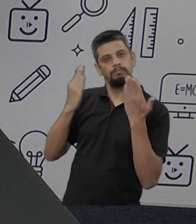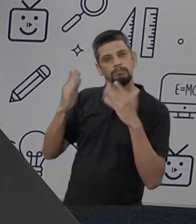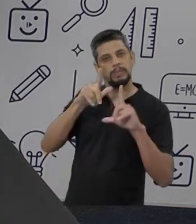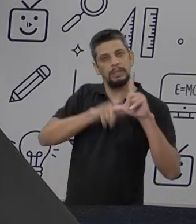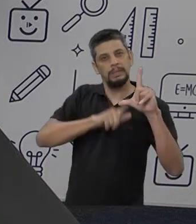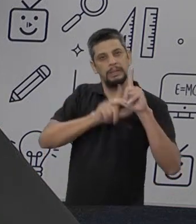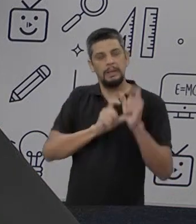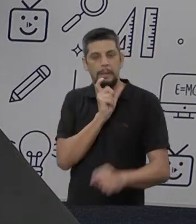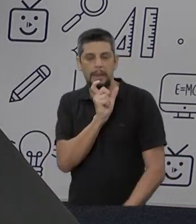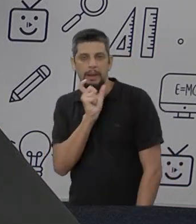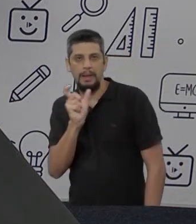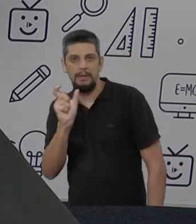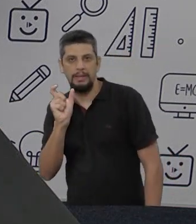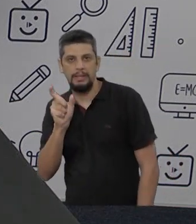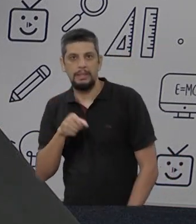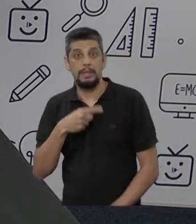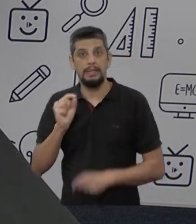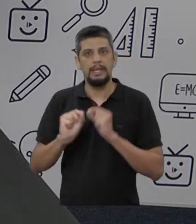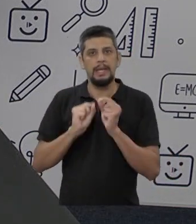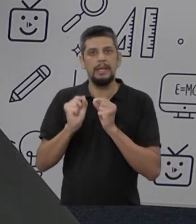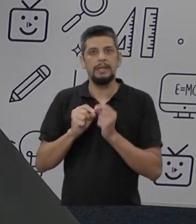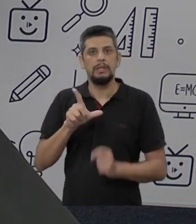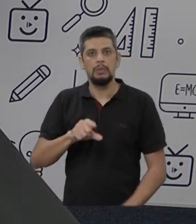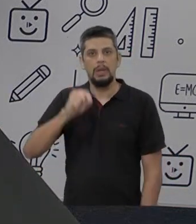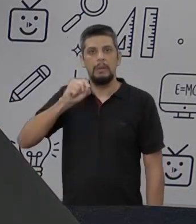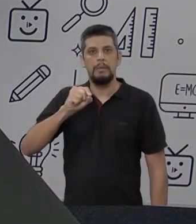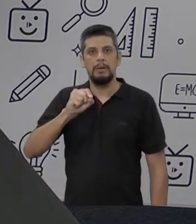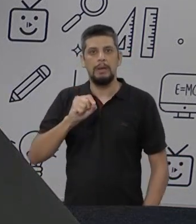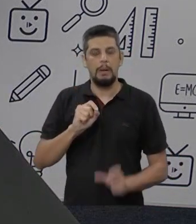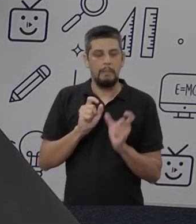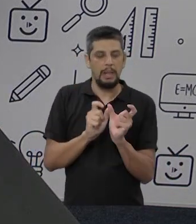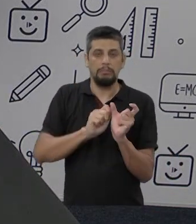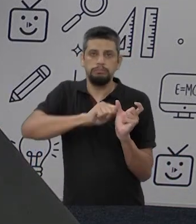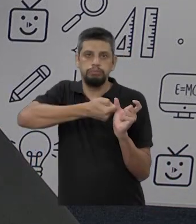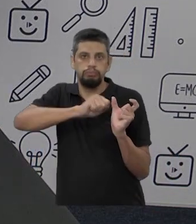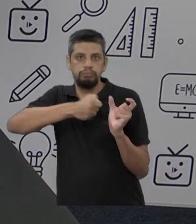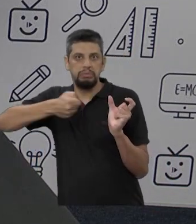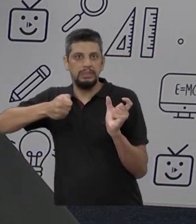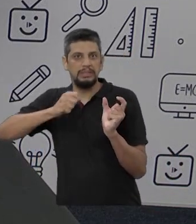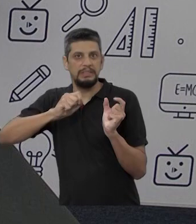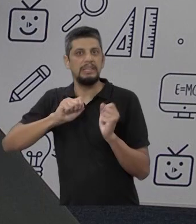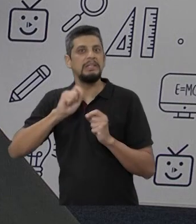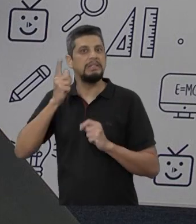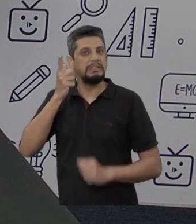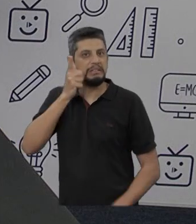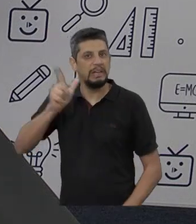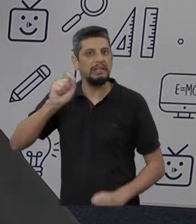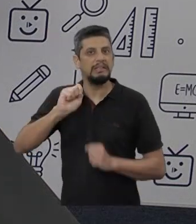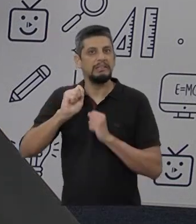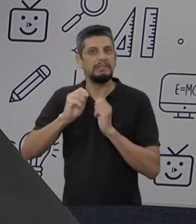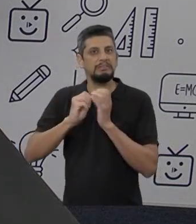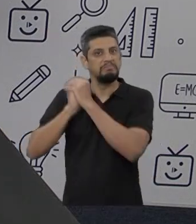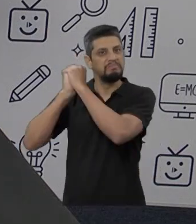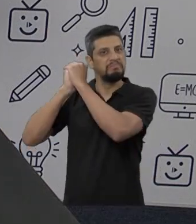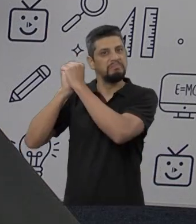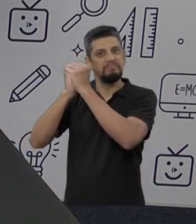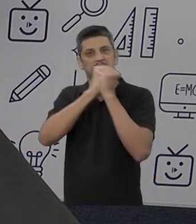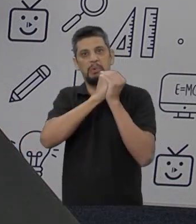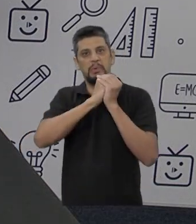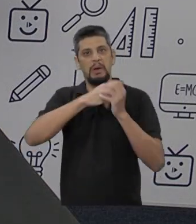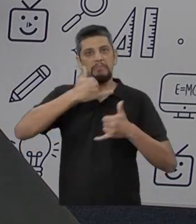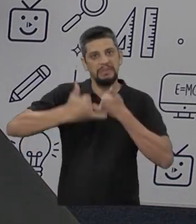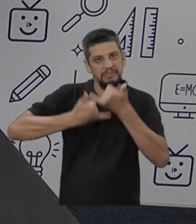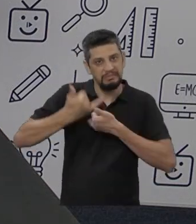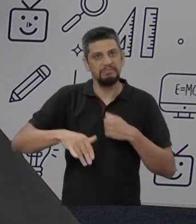da palavra. E essa quantidade vai dizer quem escolheu a palavra maior. E aí vai ser a vencedora da primeira parte do